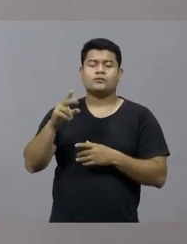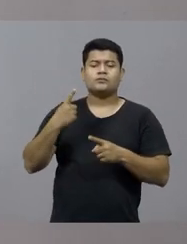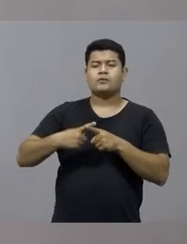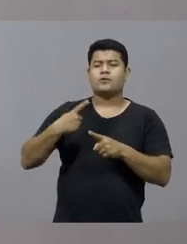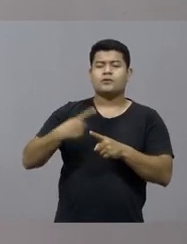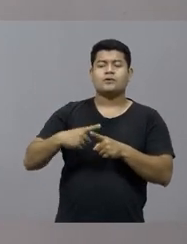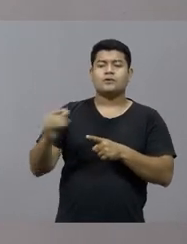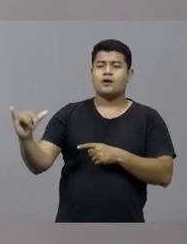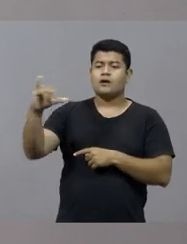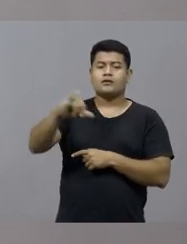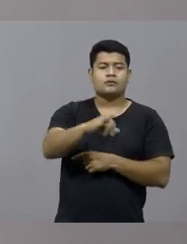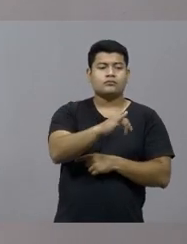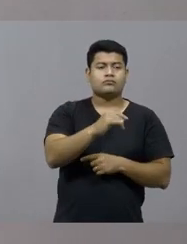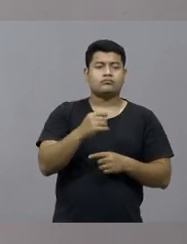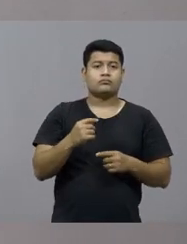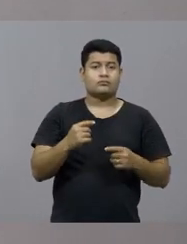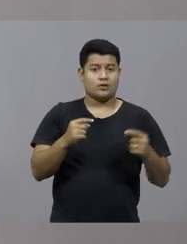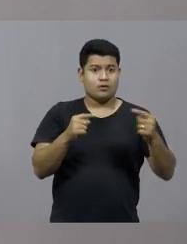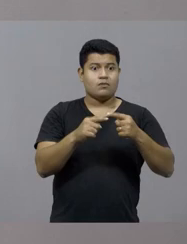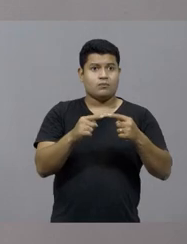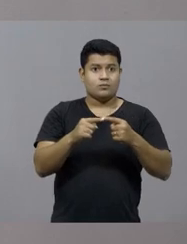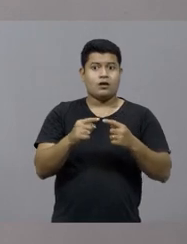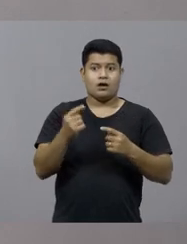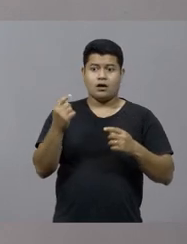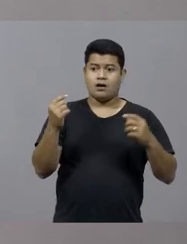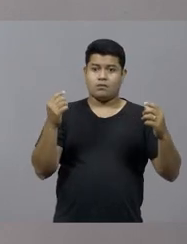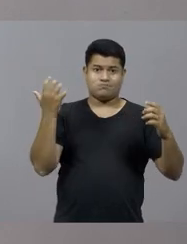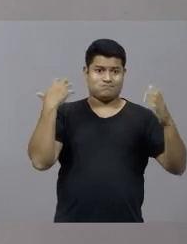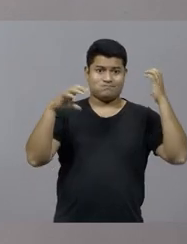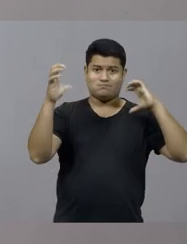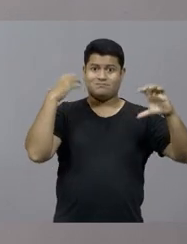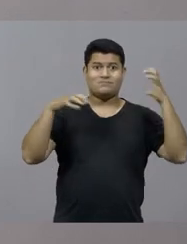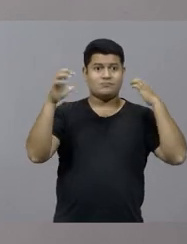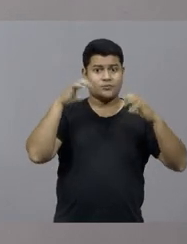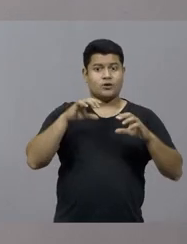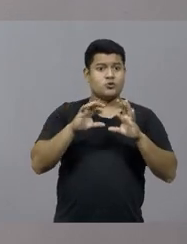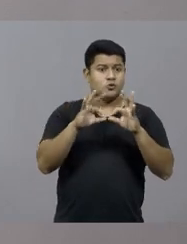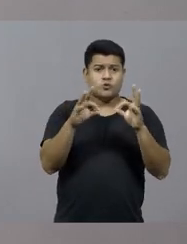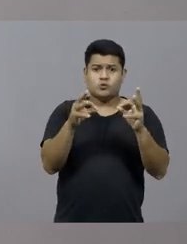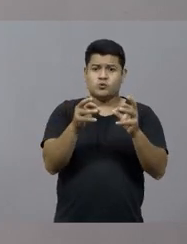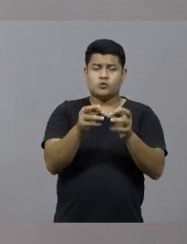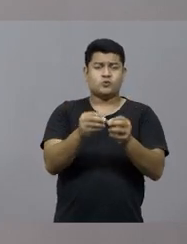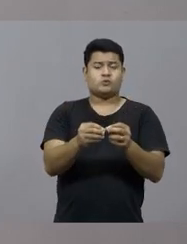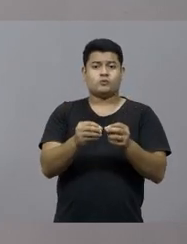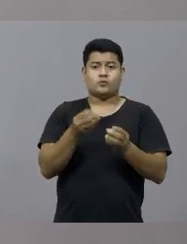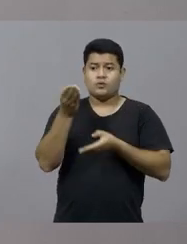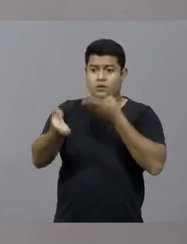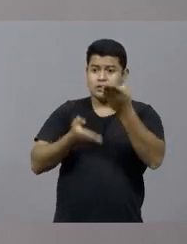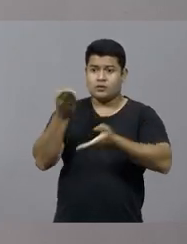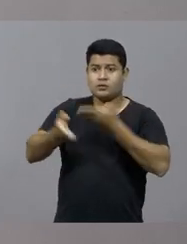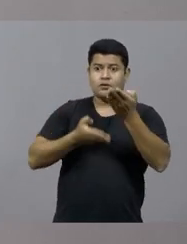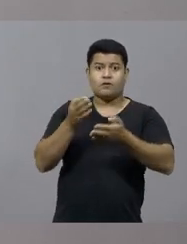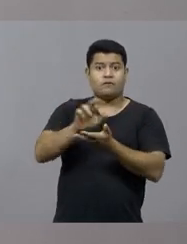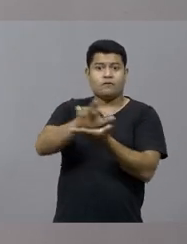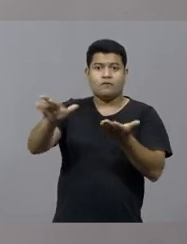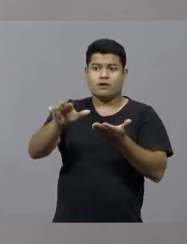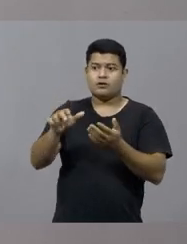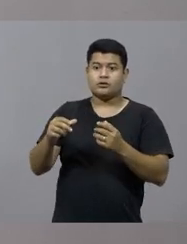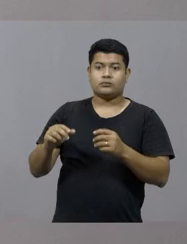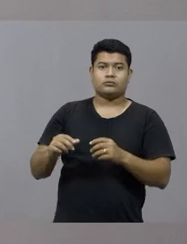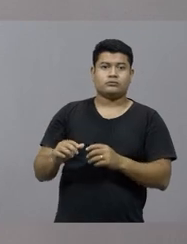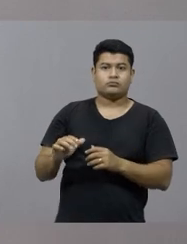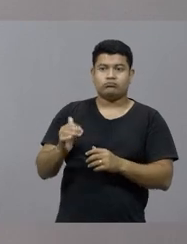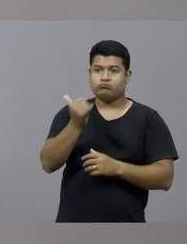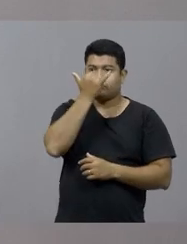destacar isso, é uma aeronave ambulância preparada e equipada para atender serviços aeromédicos. É